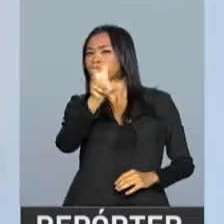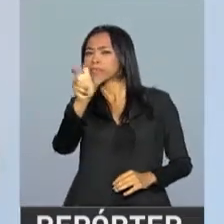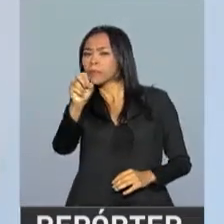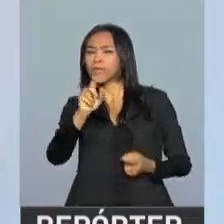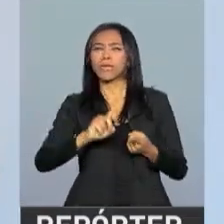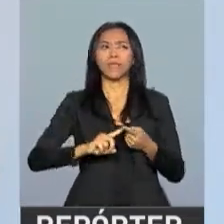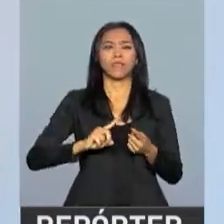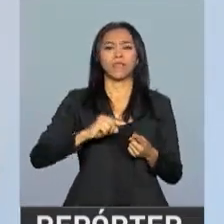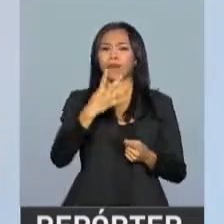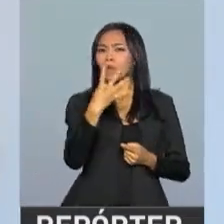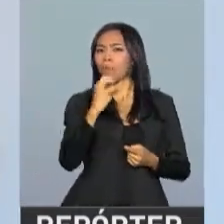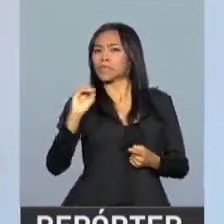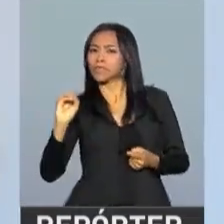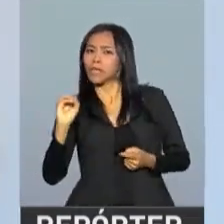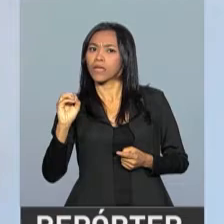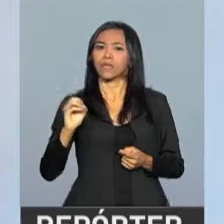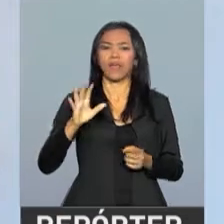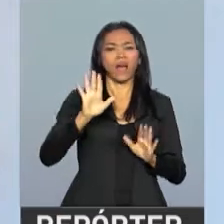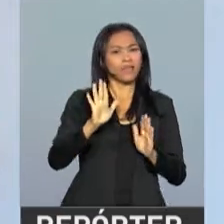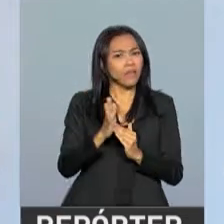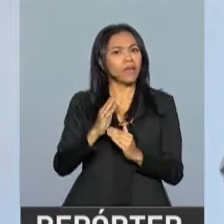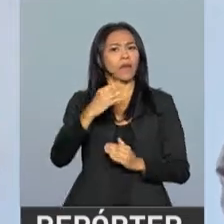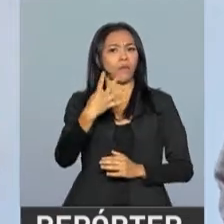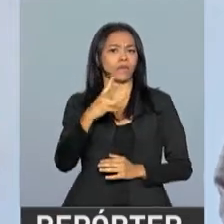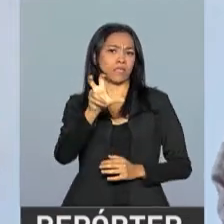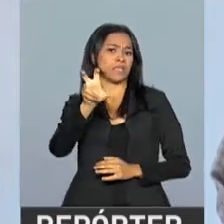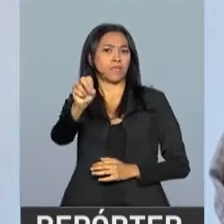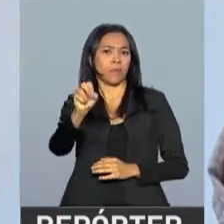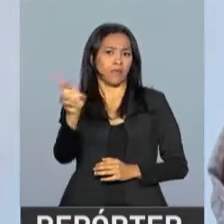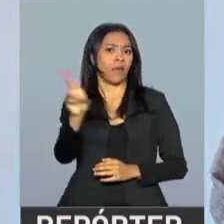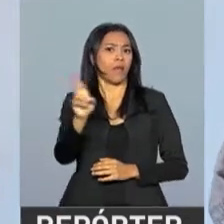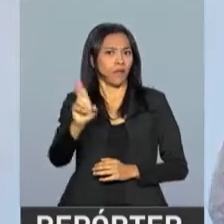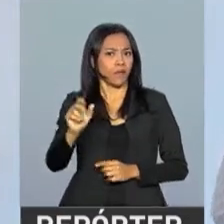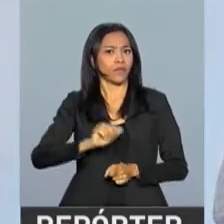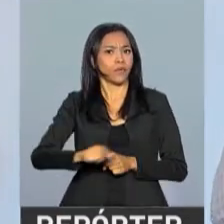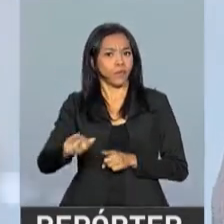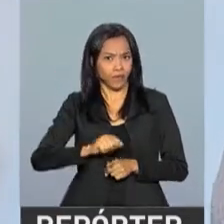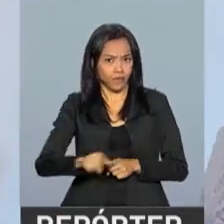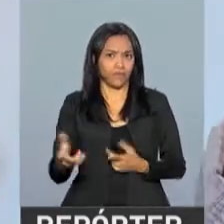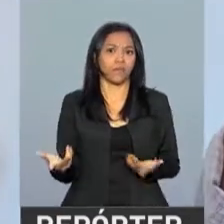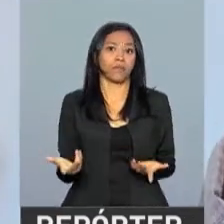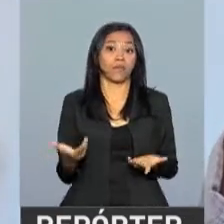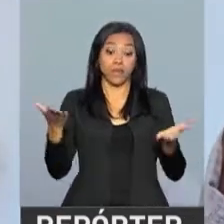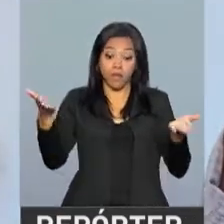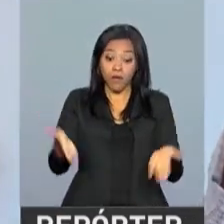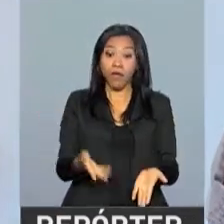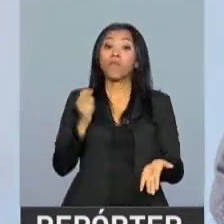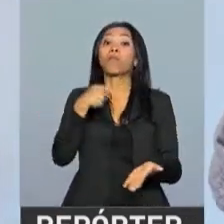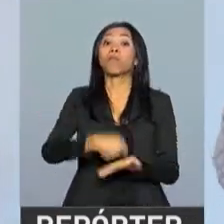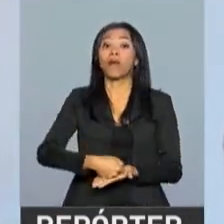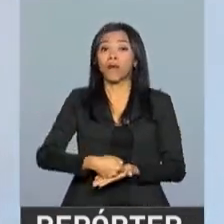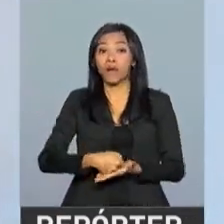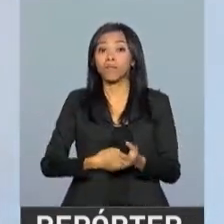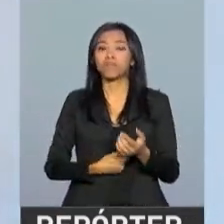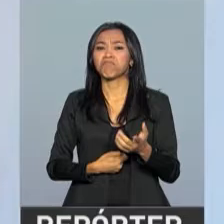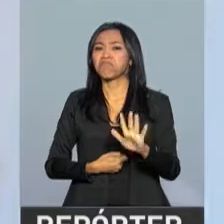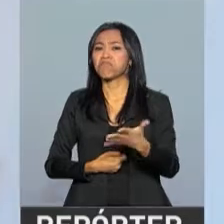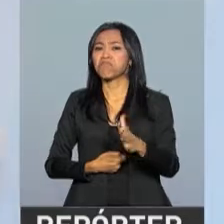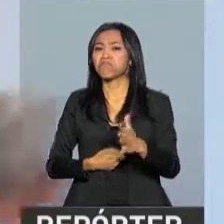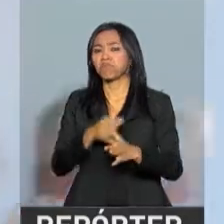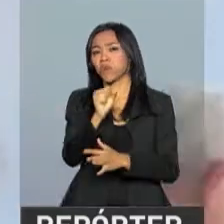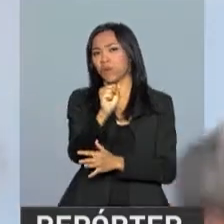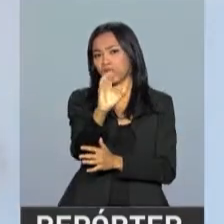400 chega a 450 reais de aluguel e agora aqui vão pagar algo em torno de